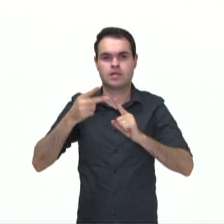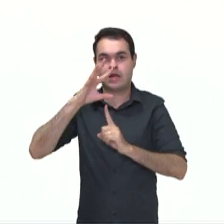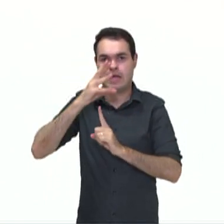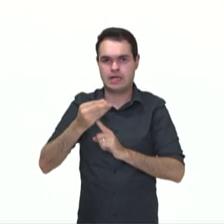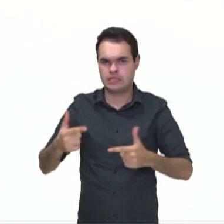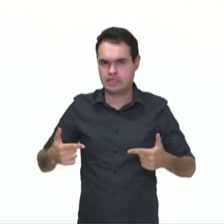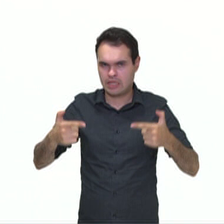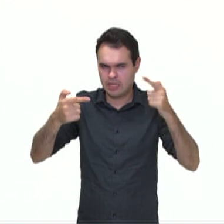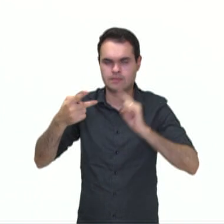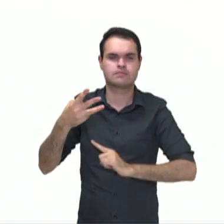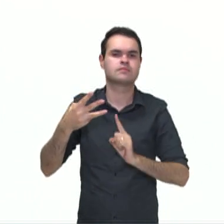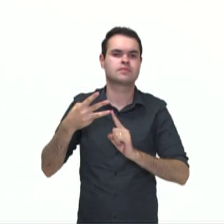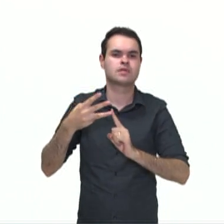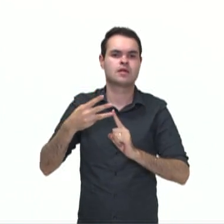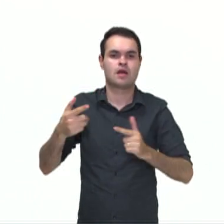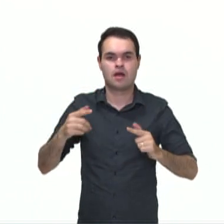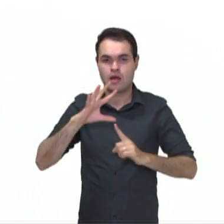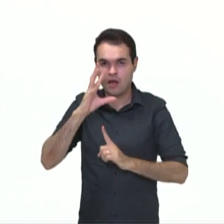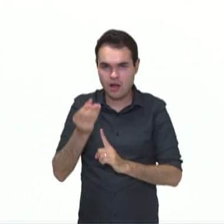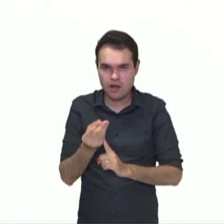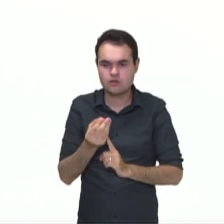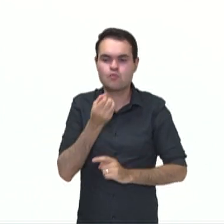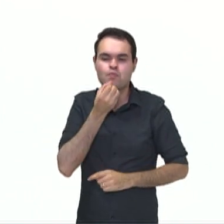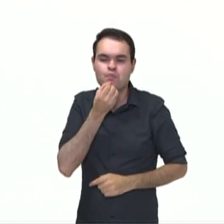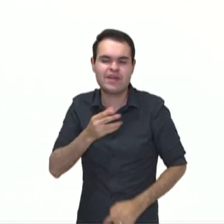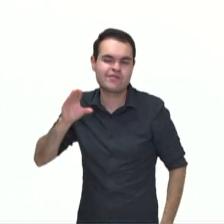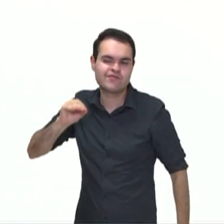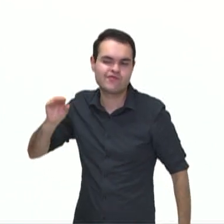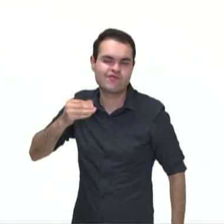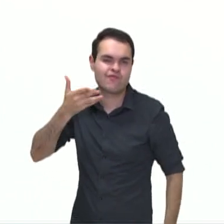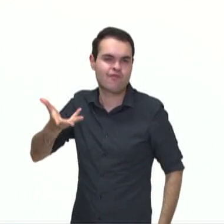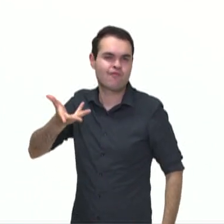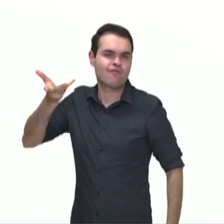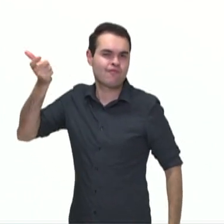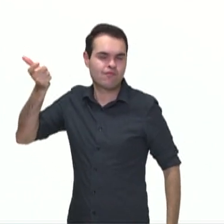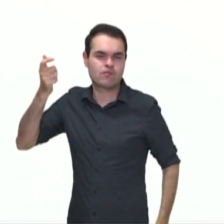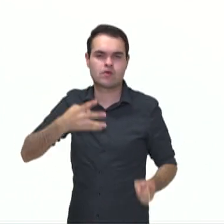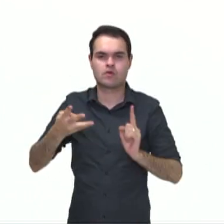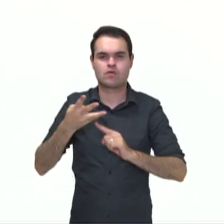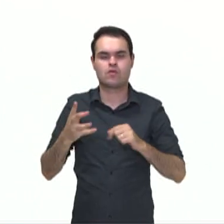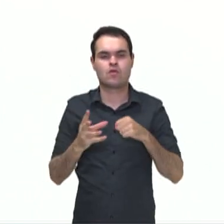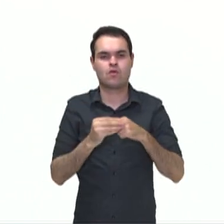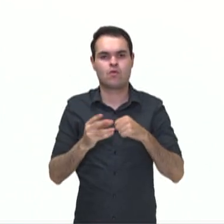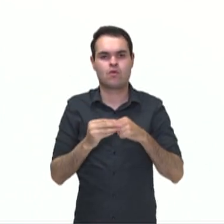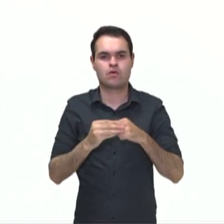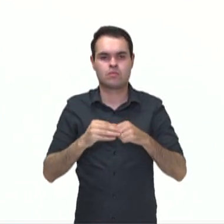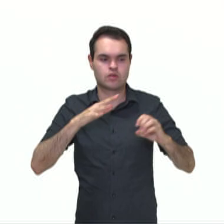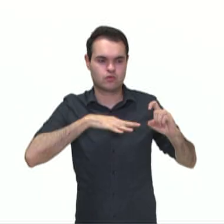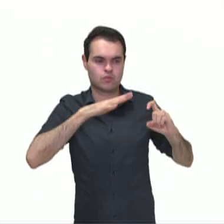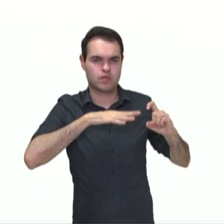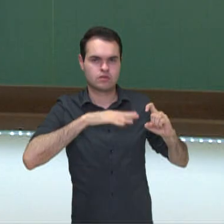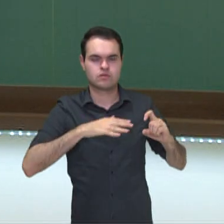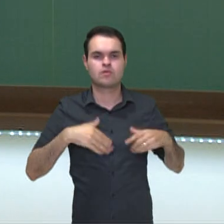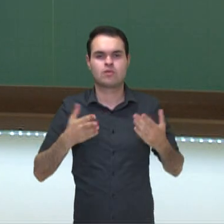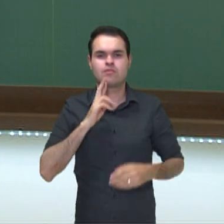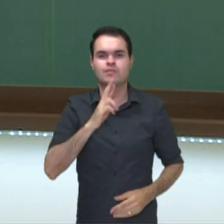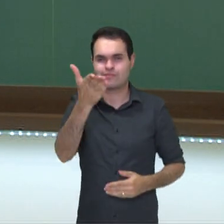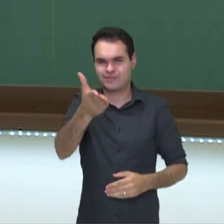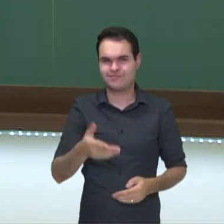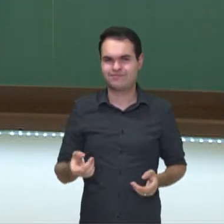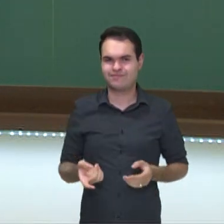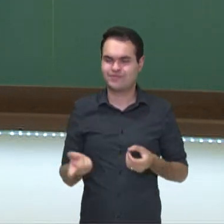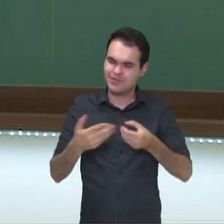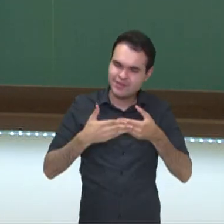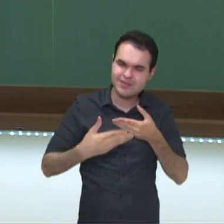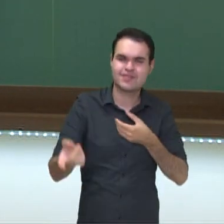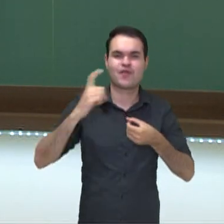da guerra, C. A arte do bem falar ou D. O conhecimento dos mitos. Respondam aí, daqui a